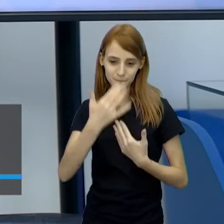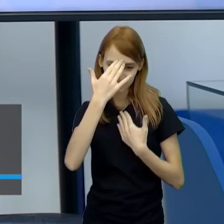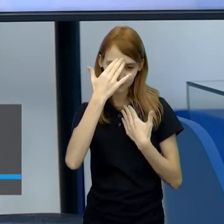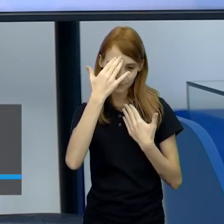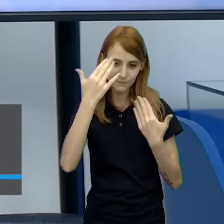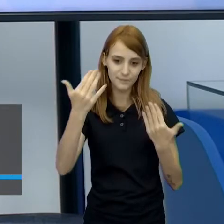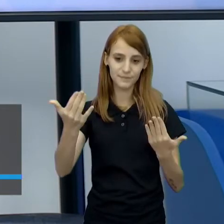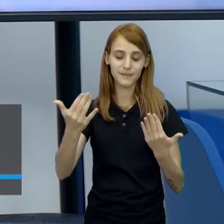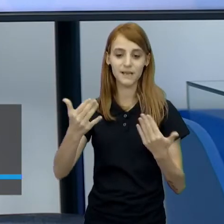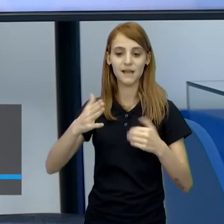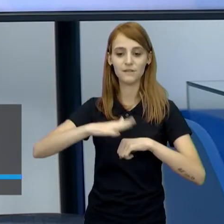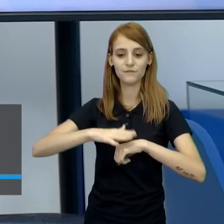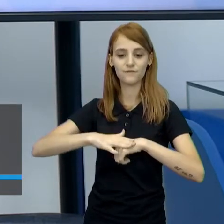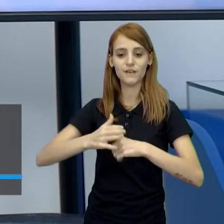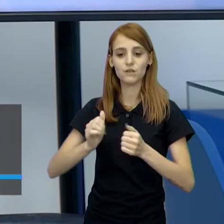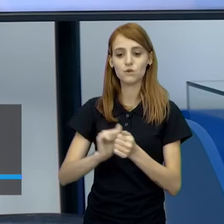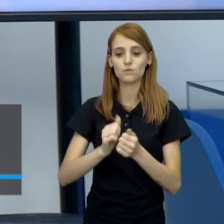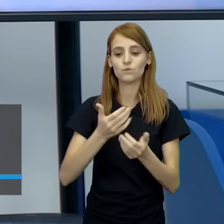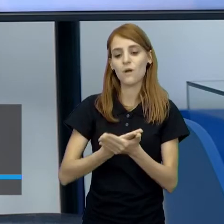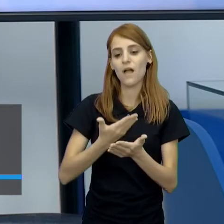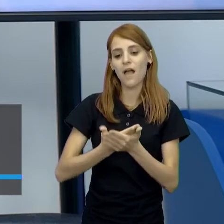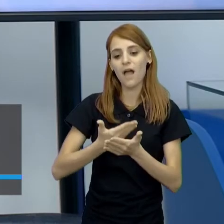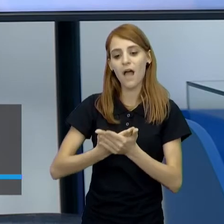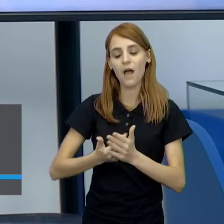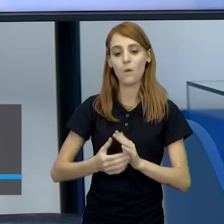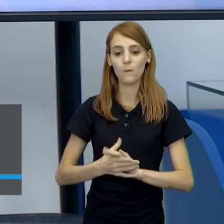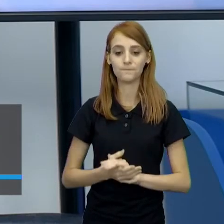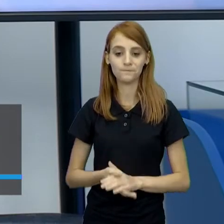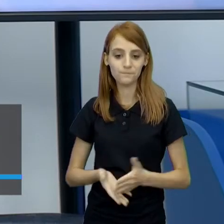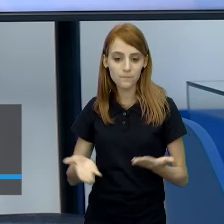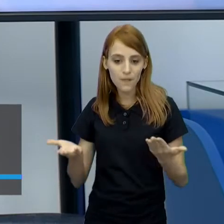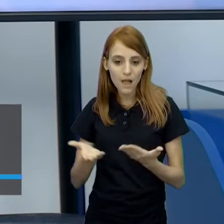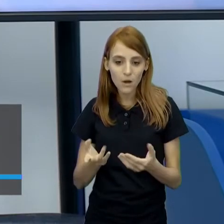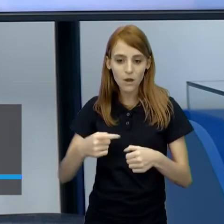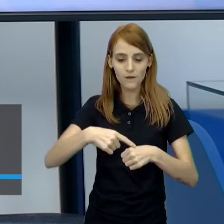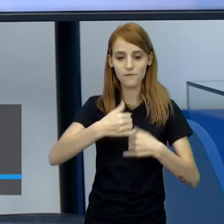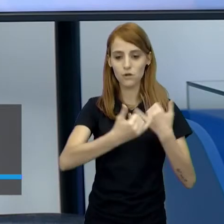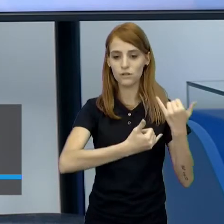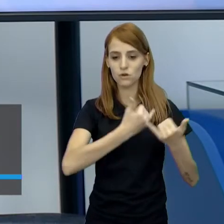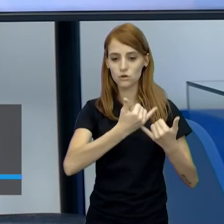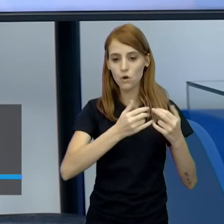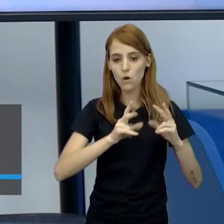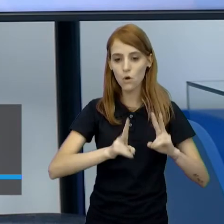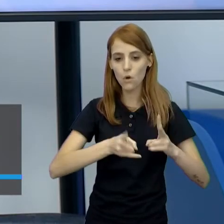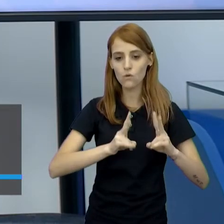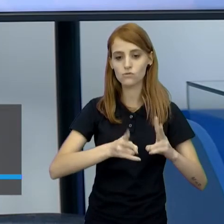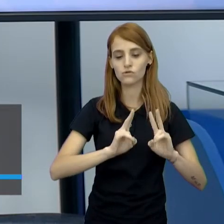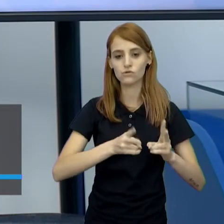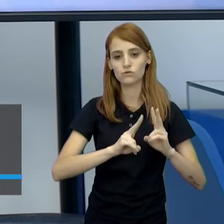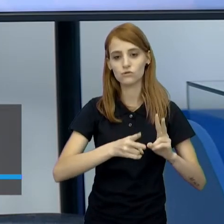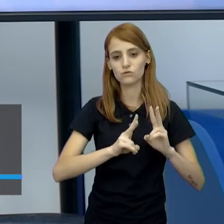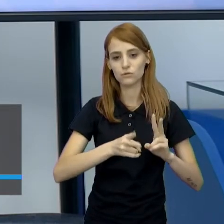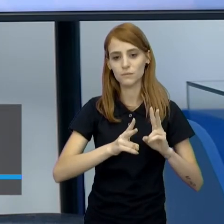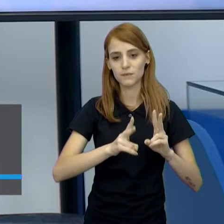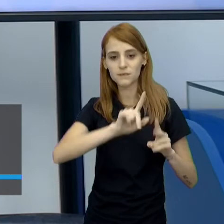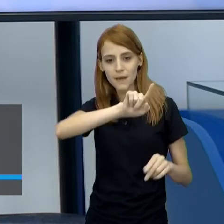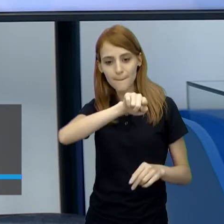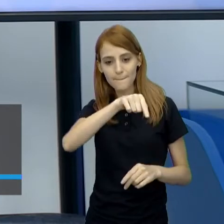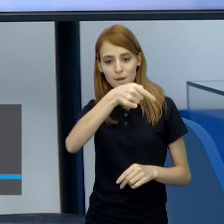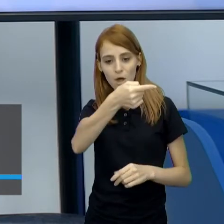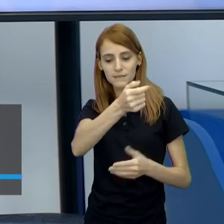por ter feito essa aula acontecer. E aí a gente vai retomar um pouco o jogo e dando continuidade aí às